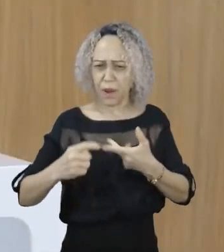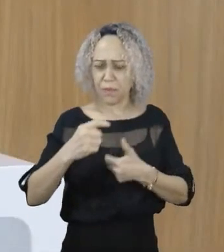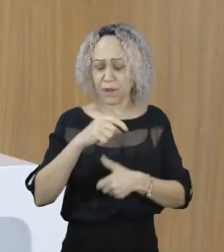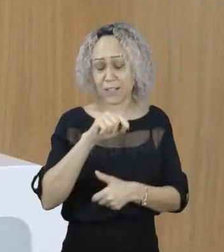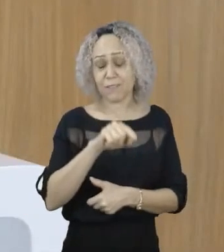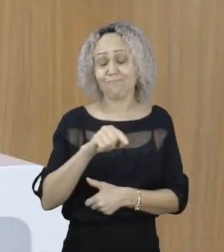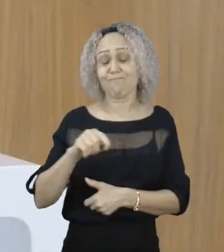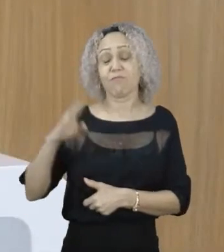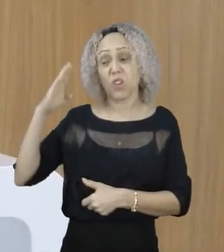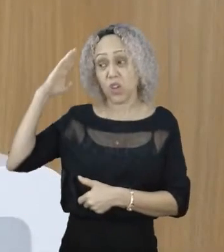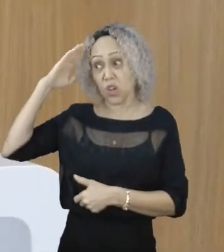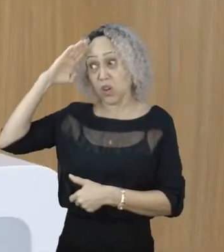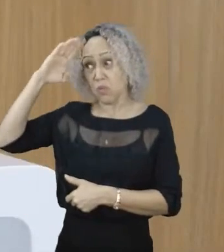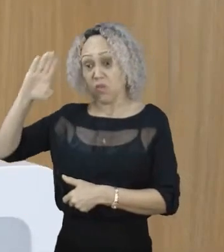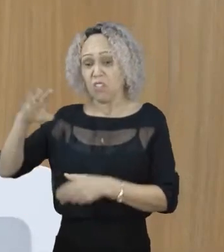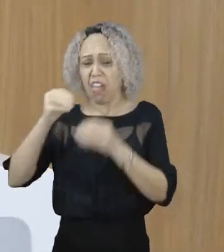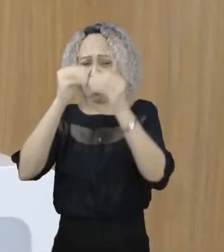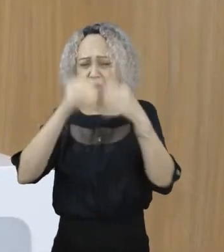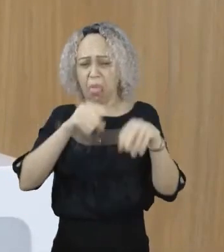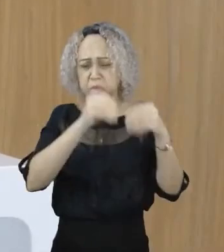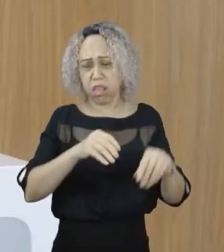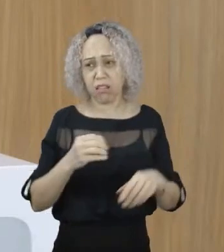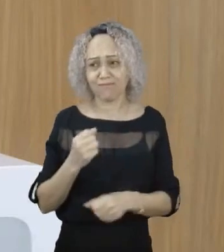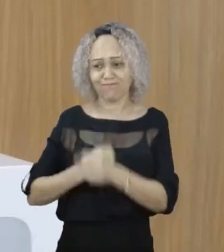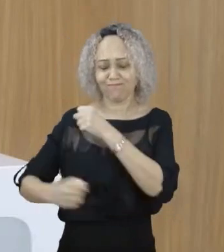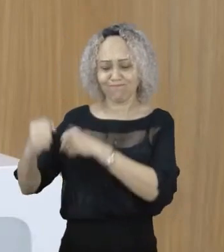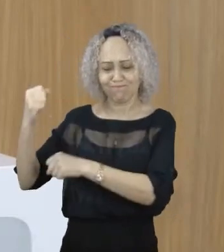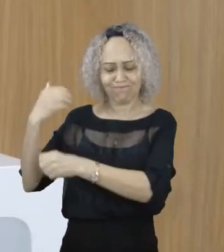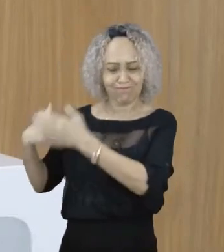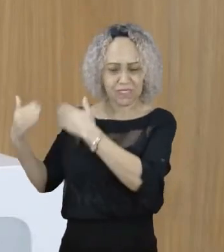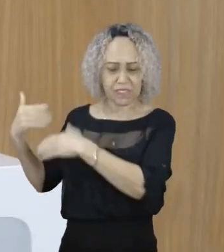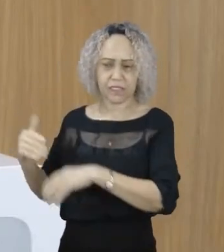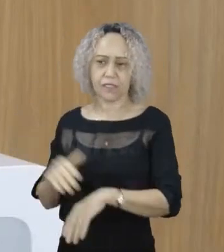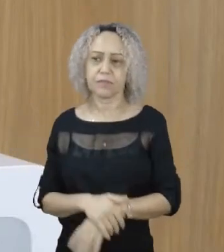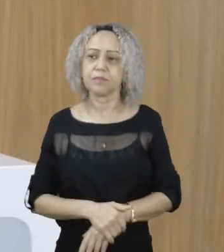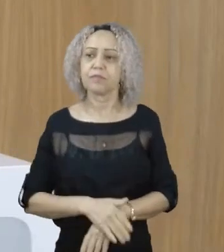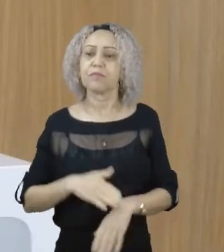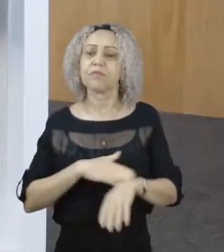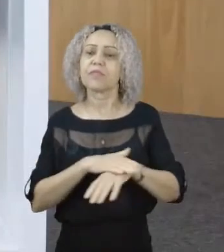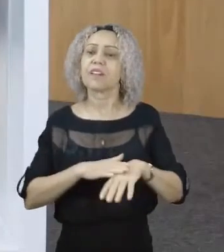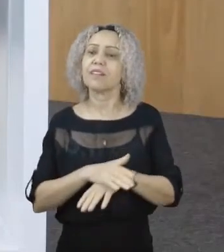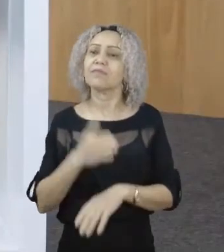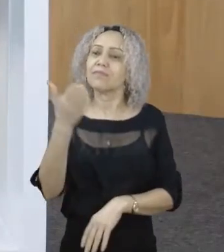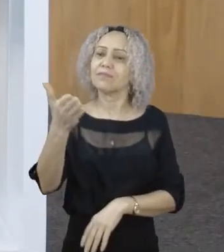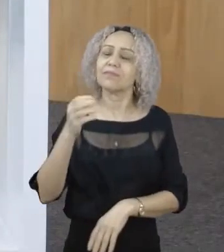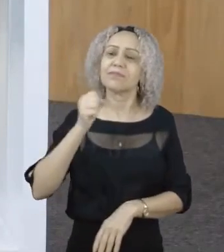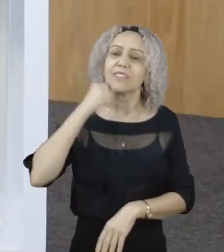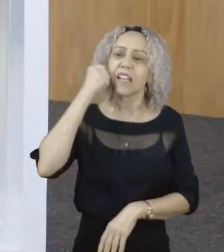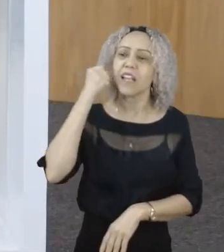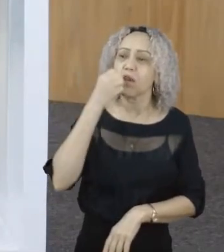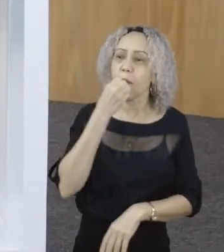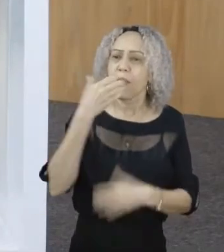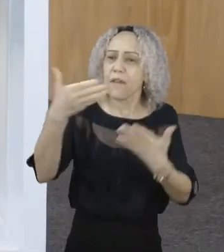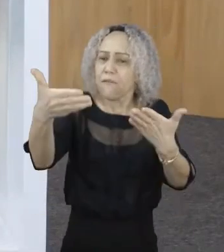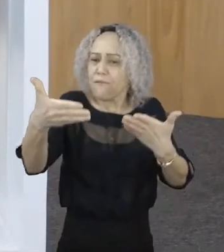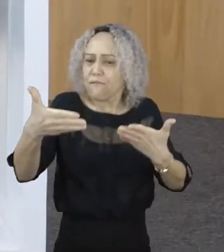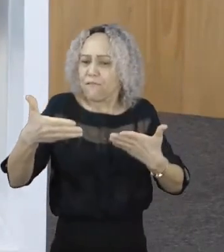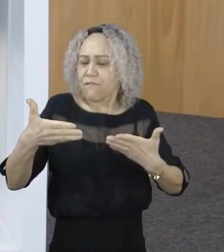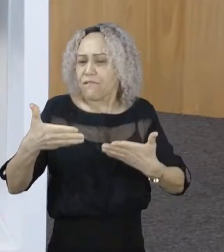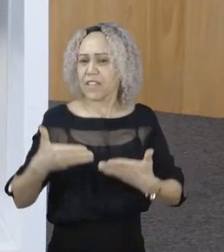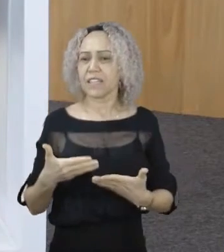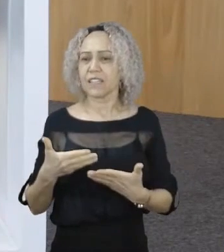Vamos falar sobre educação agora com a senadora pelo PT de Pernambuco, Tereza Leitão. Olá, senadora, bem-vinda ao Jornal PT